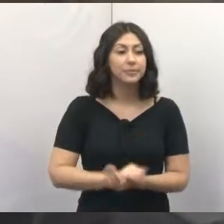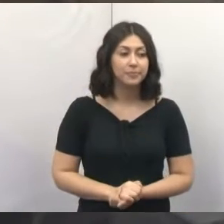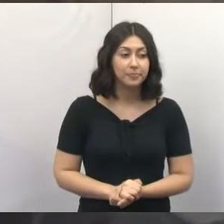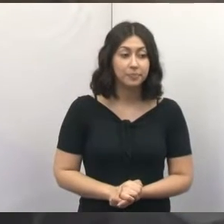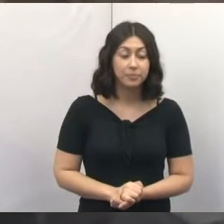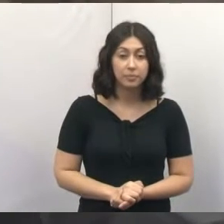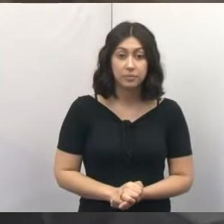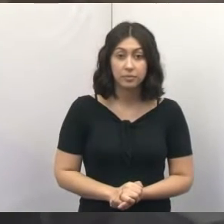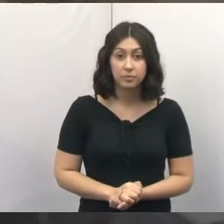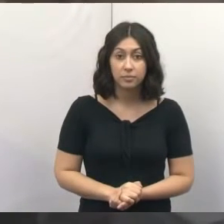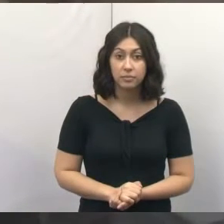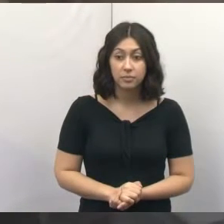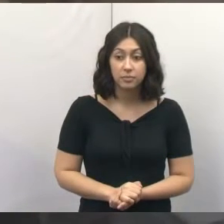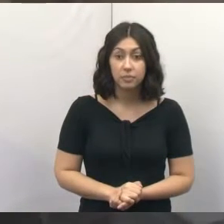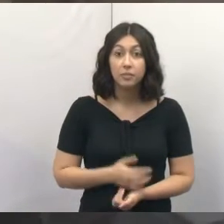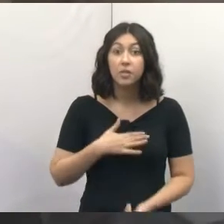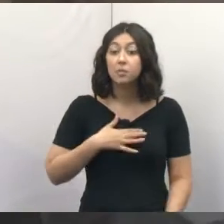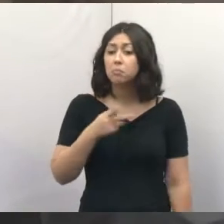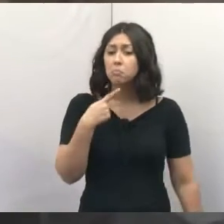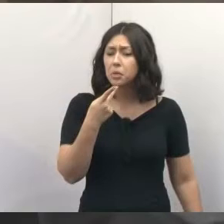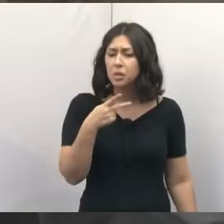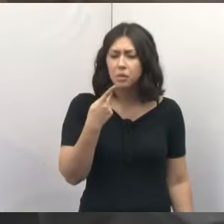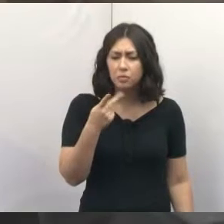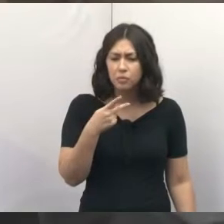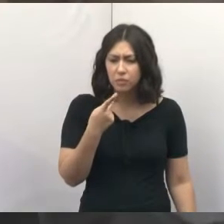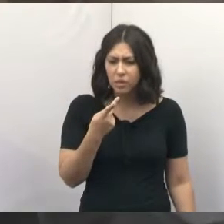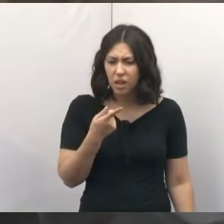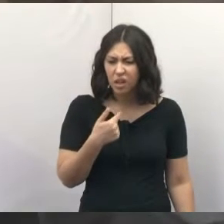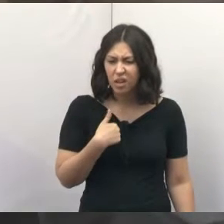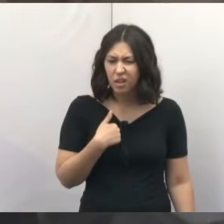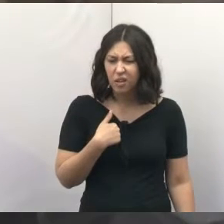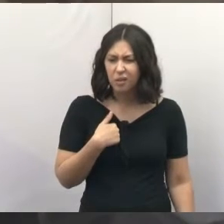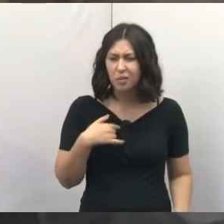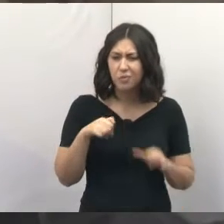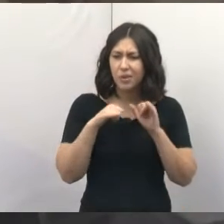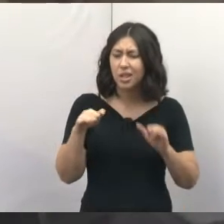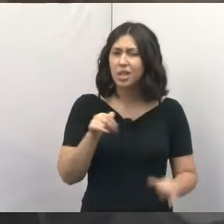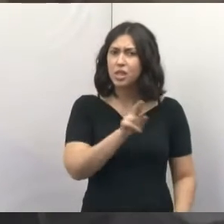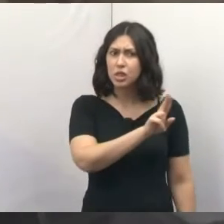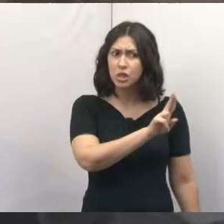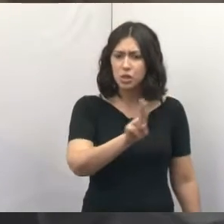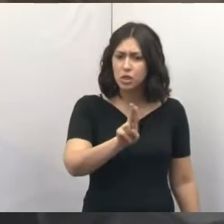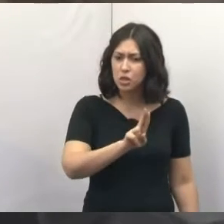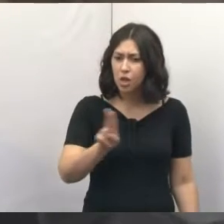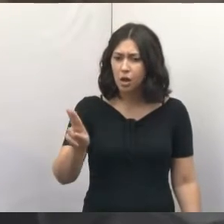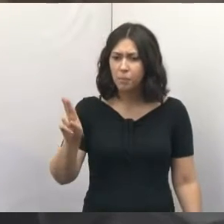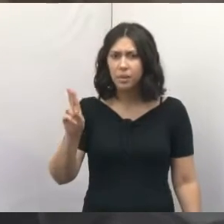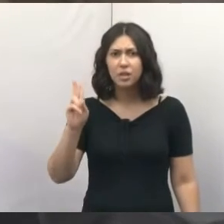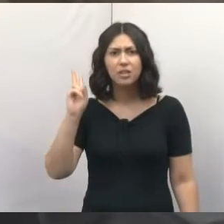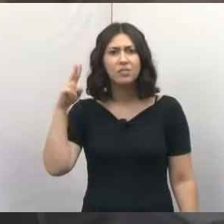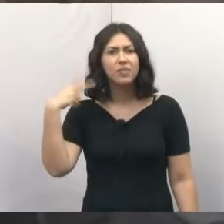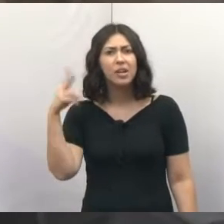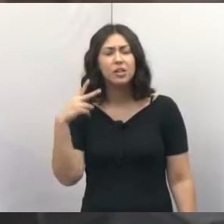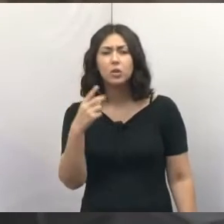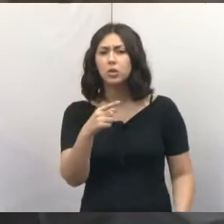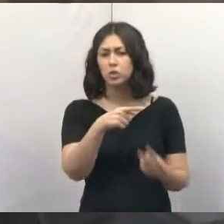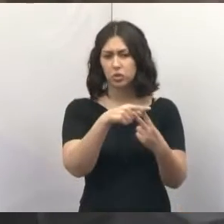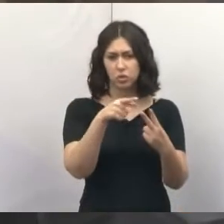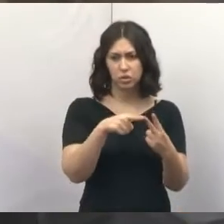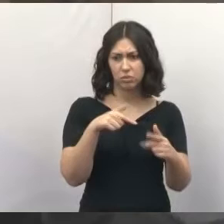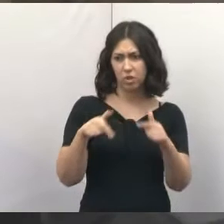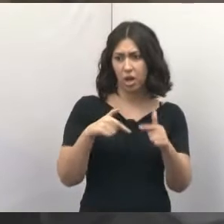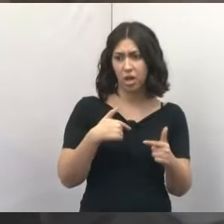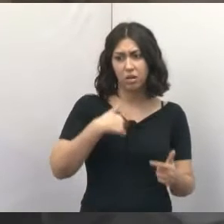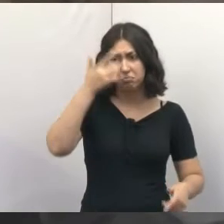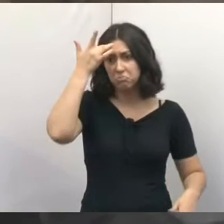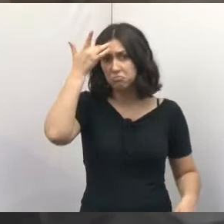Que momento da minha fala eu falei nome de vereadores que tem 2 empregos aqui. Eu não sei nome